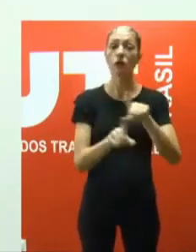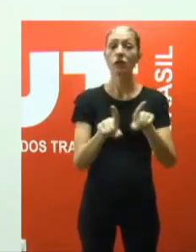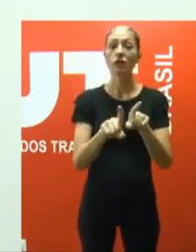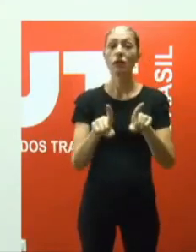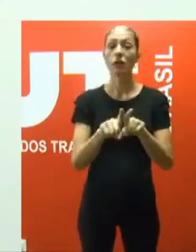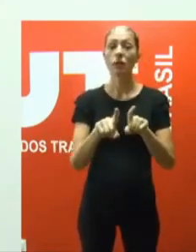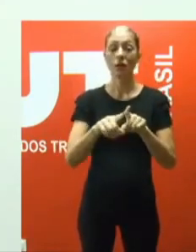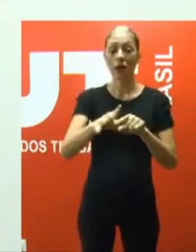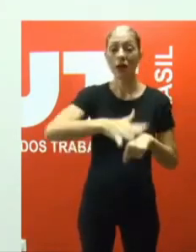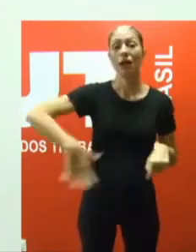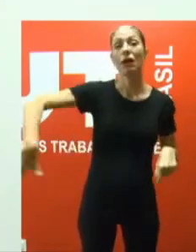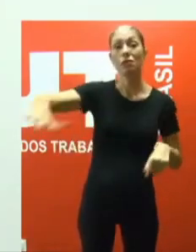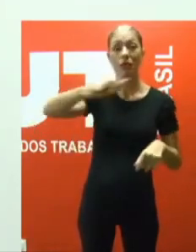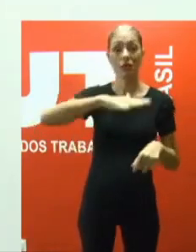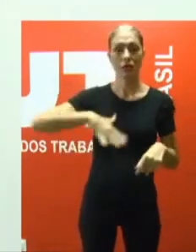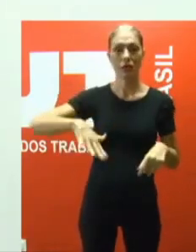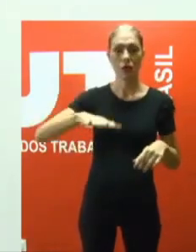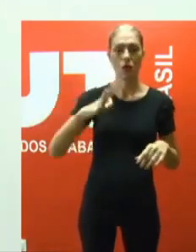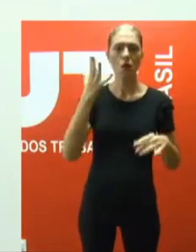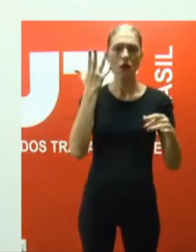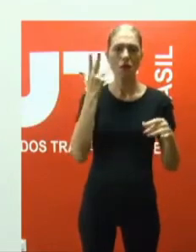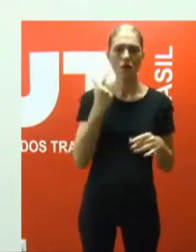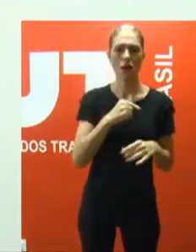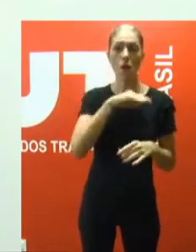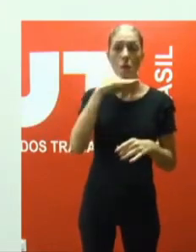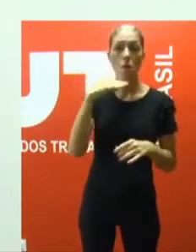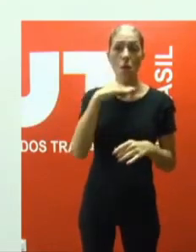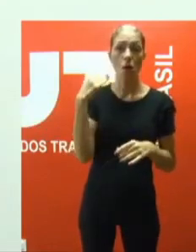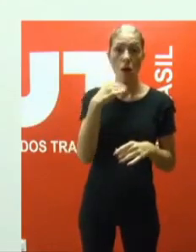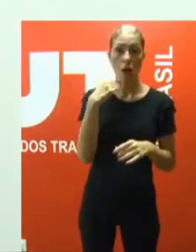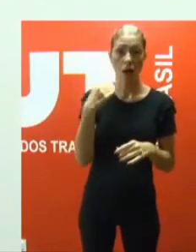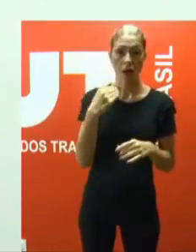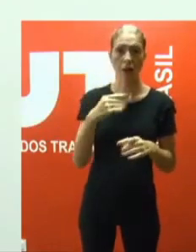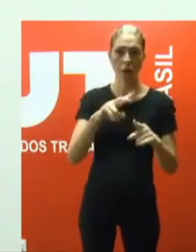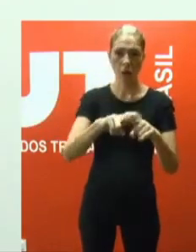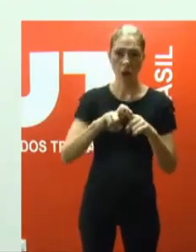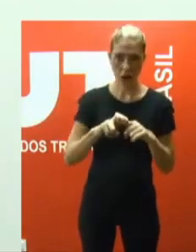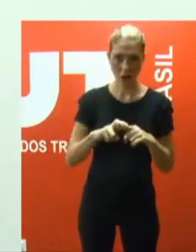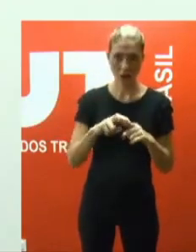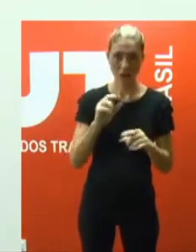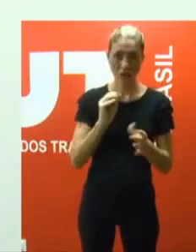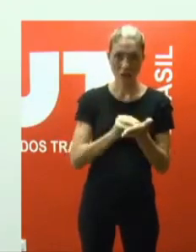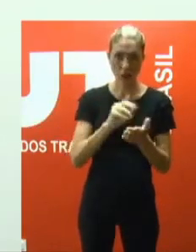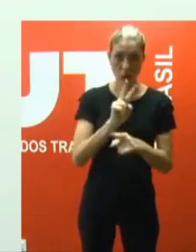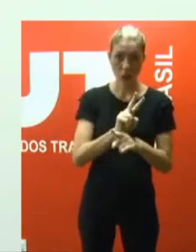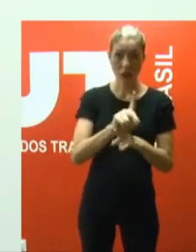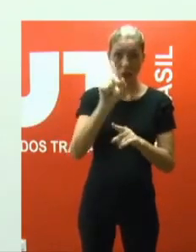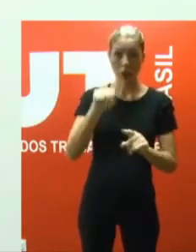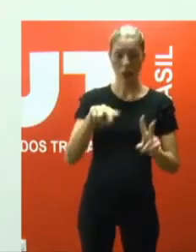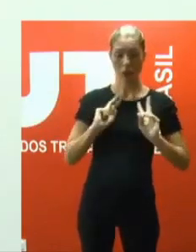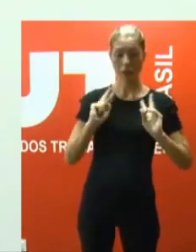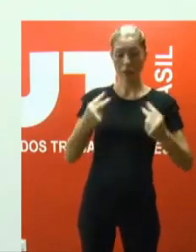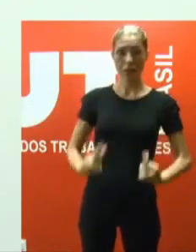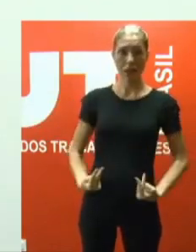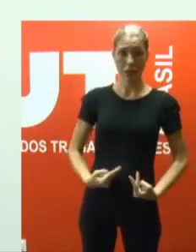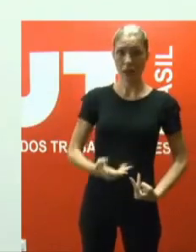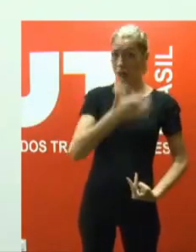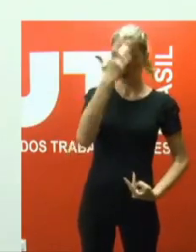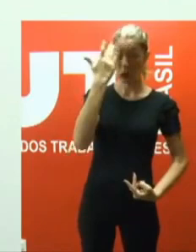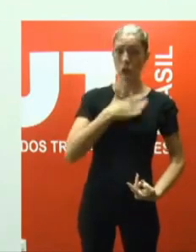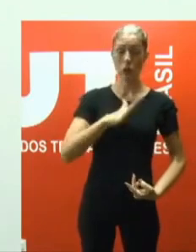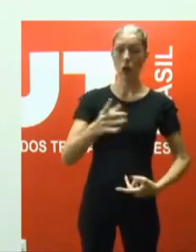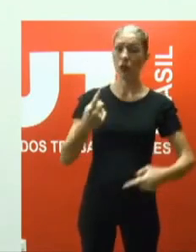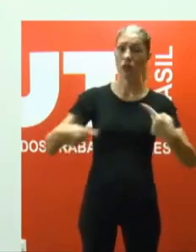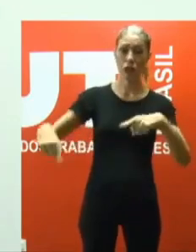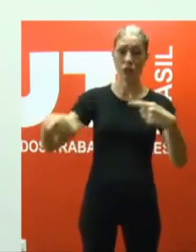que morre muito por falta de cuidado, que é o ser humano. E isso muita gente não gosta de discutir. Ah, eu vou